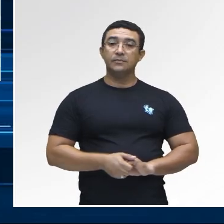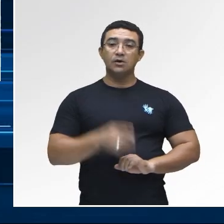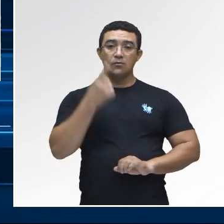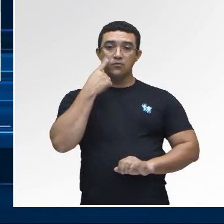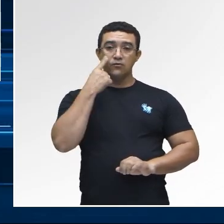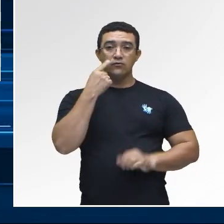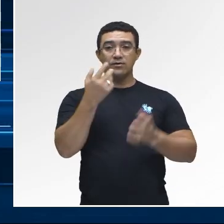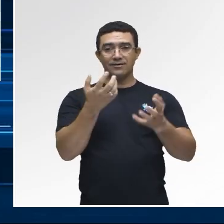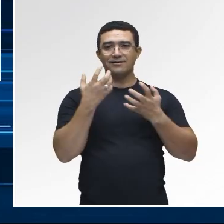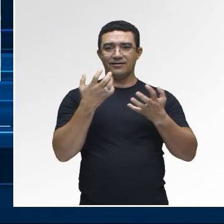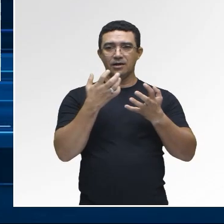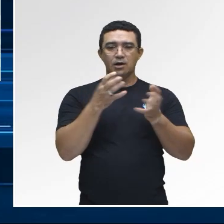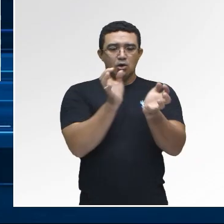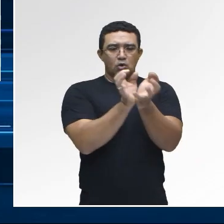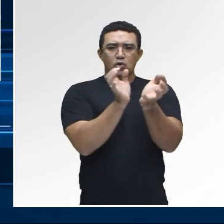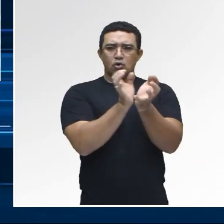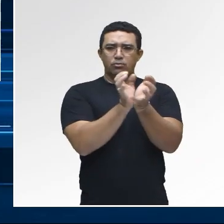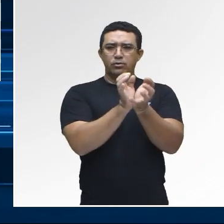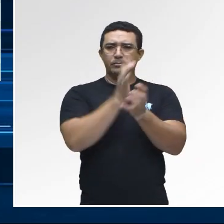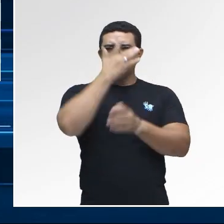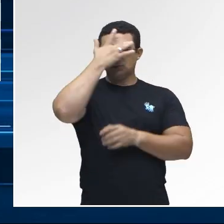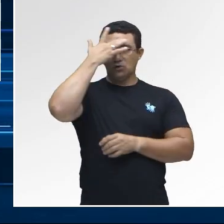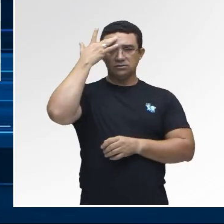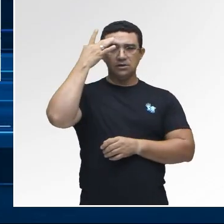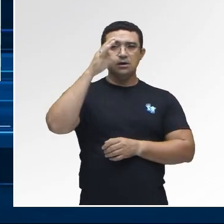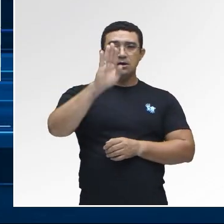Império Romano.